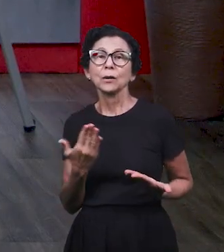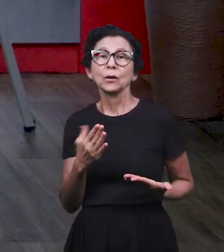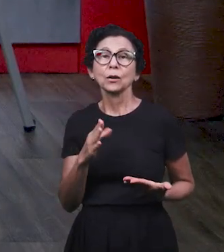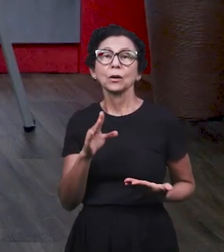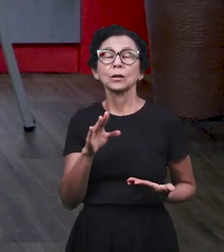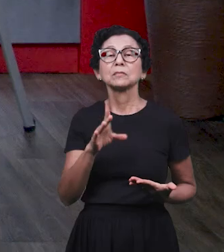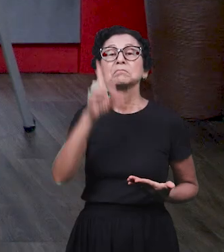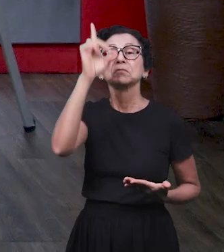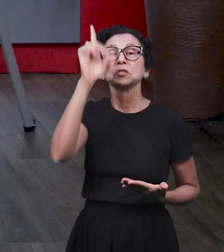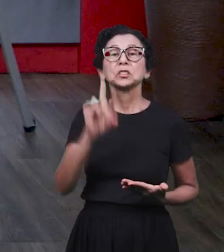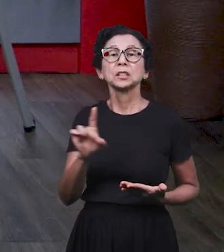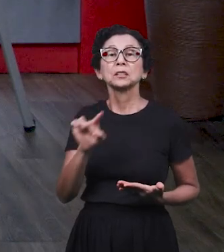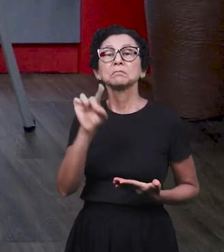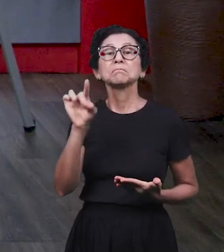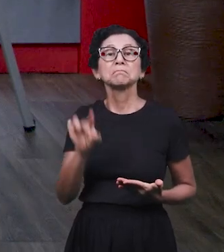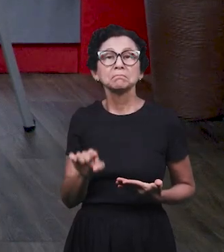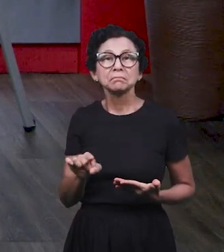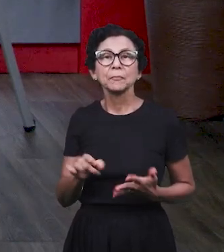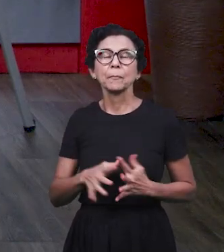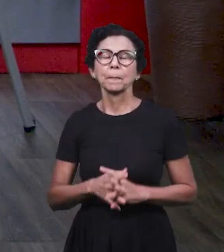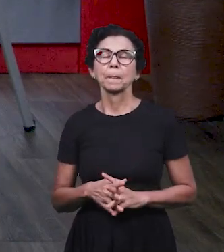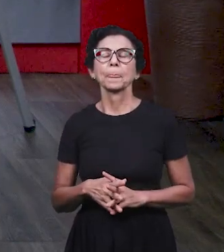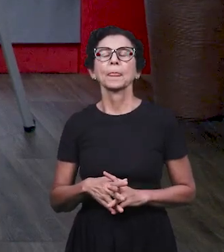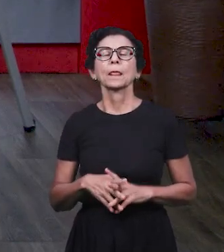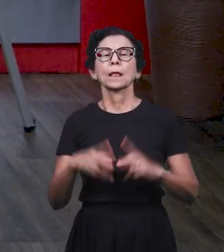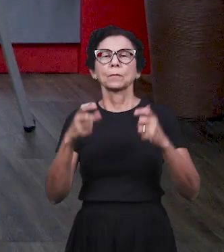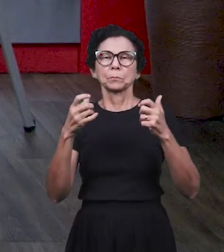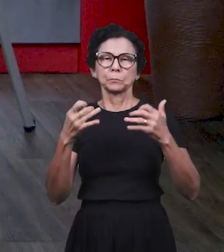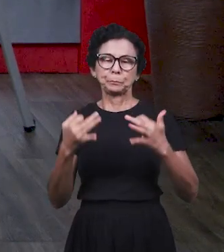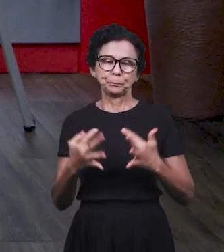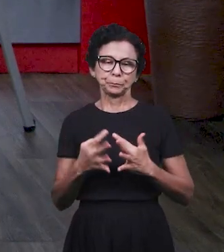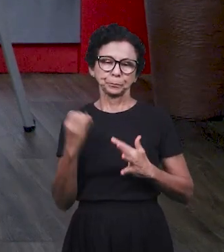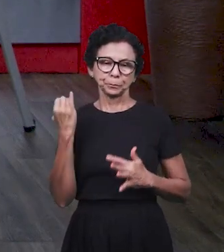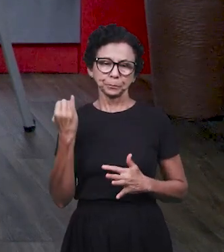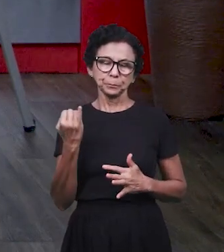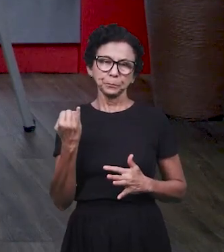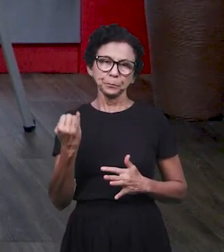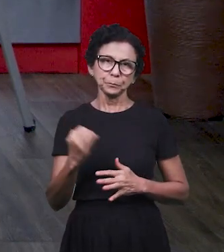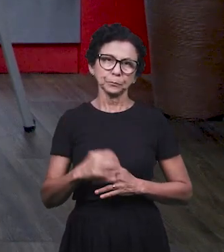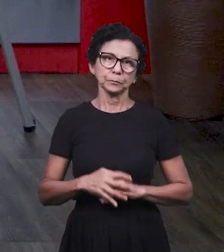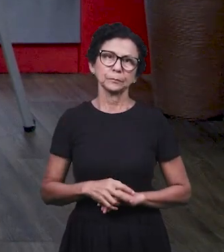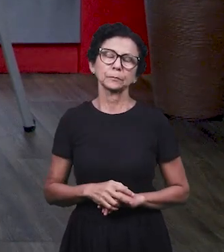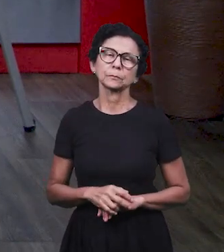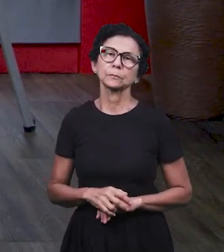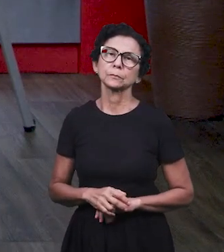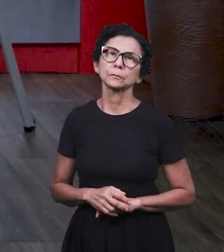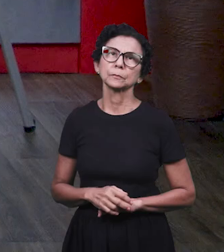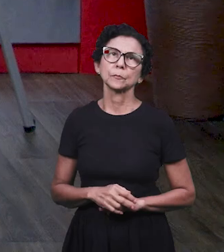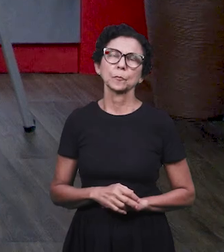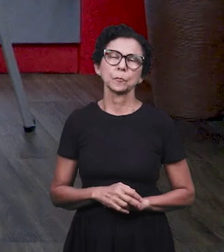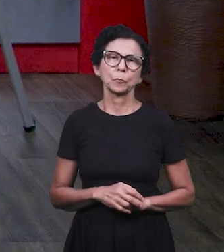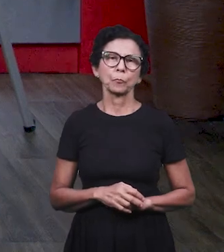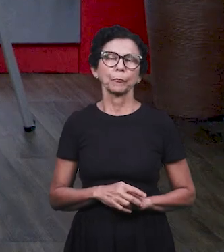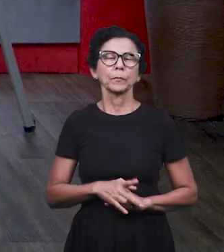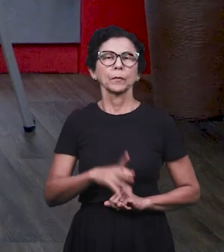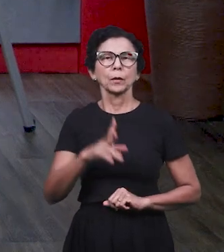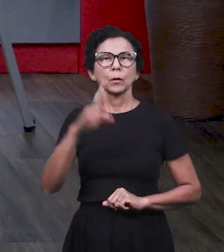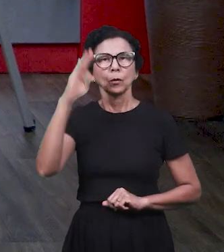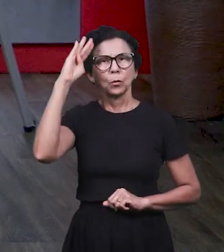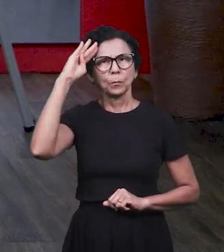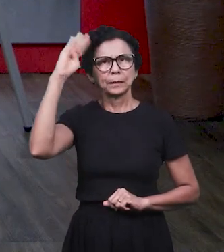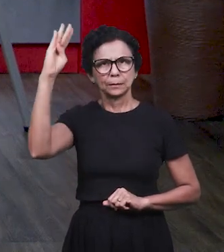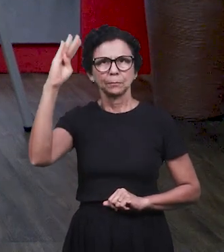É muito importante nós esclarecermos isso, porque quando o titular, né,